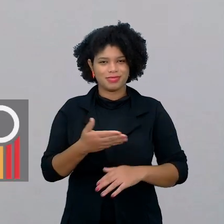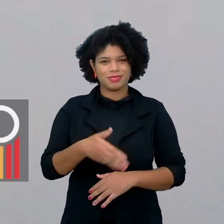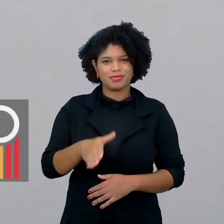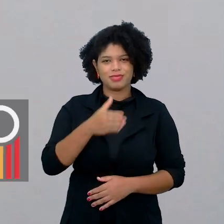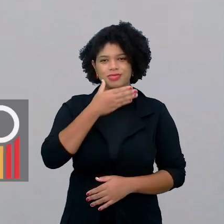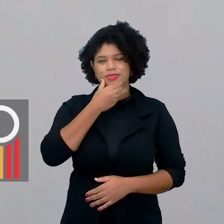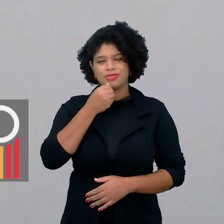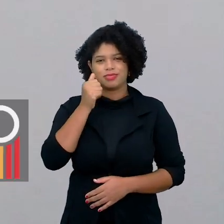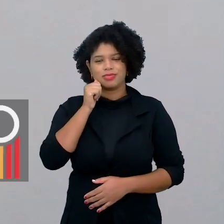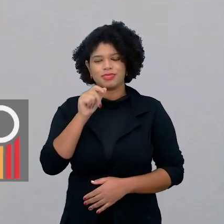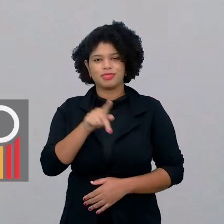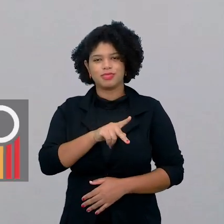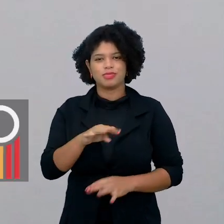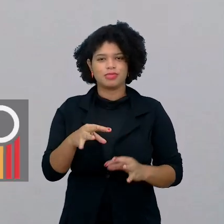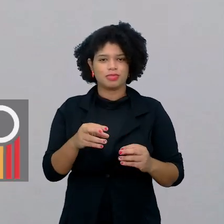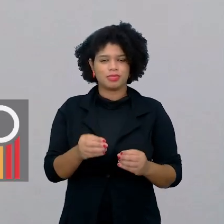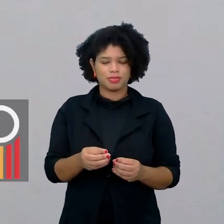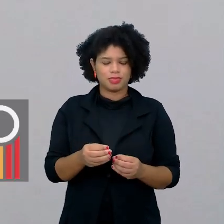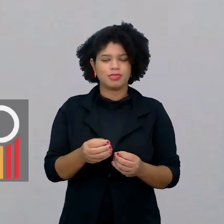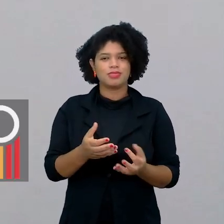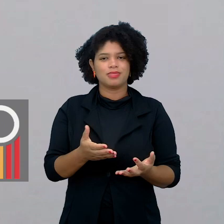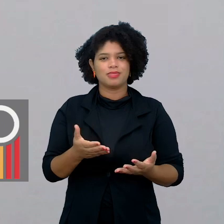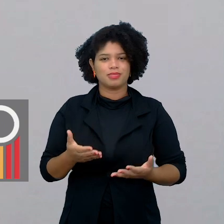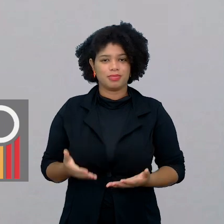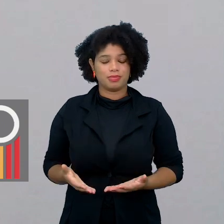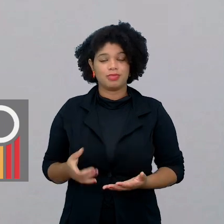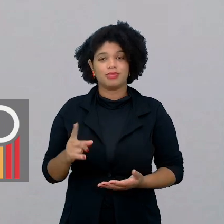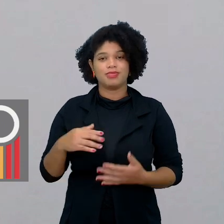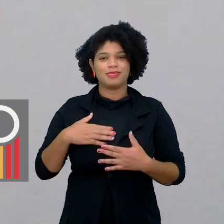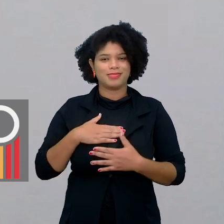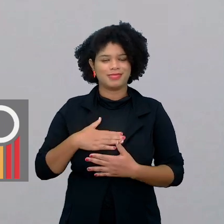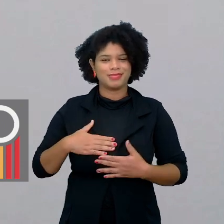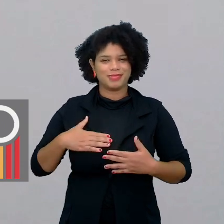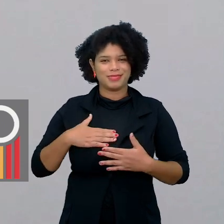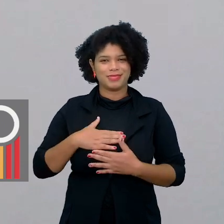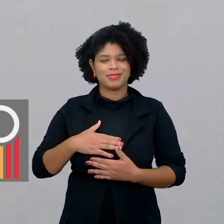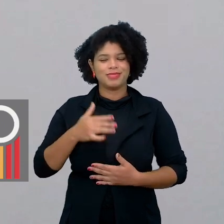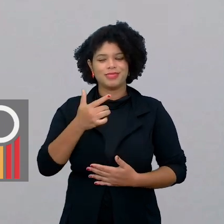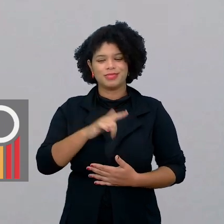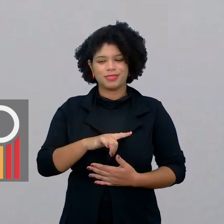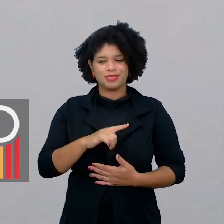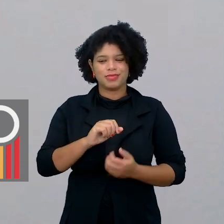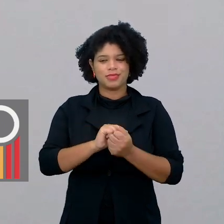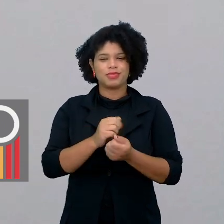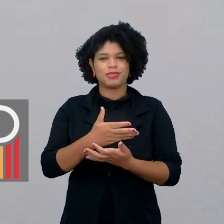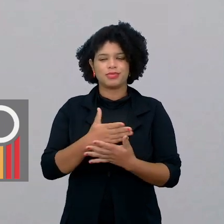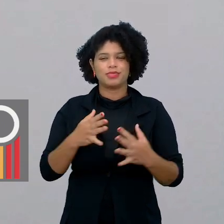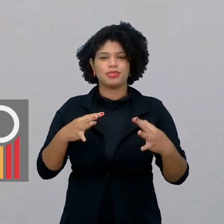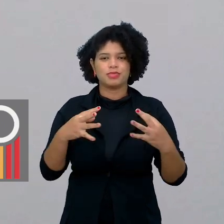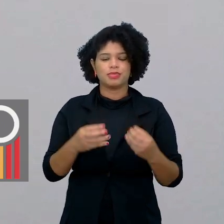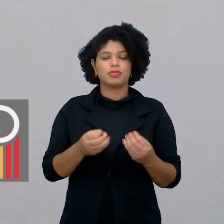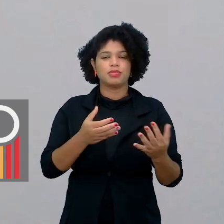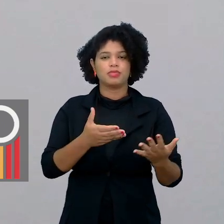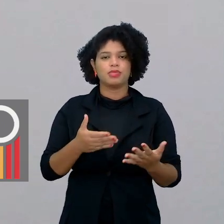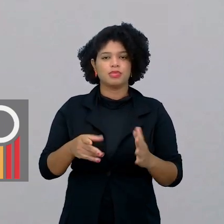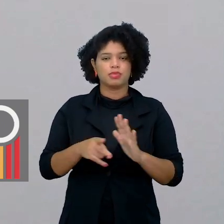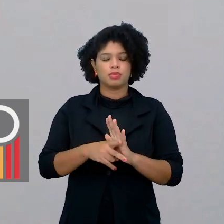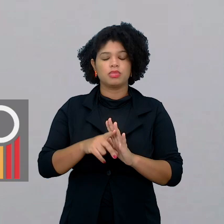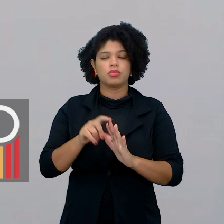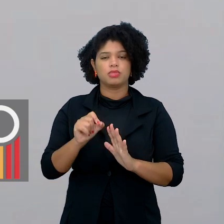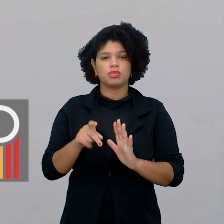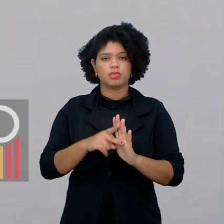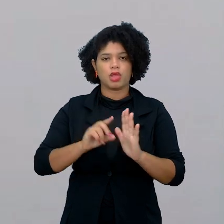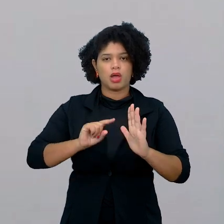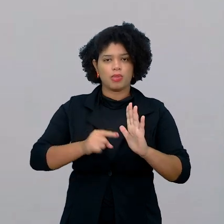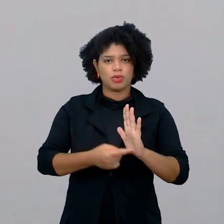professores e professoras. É um prazer estar aqui com vocês mais uma vez. Sejam todos bem-vindos ao programa de